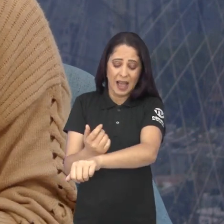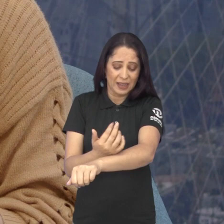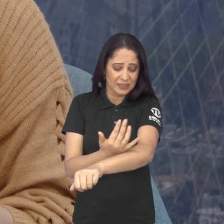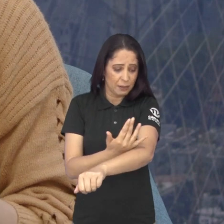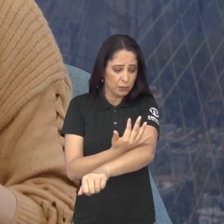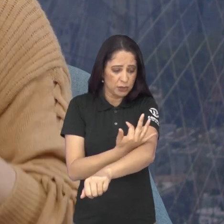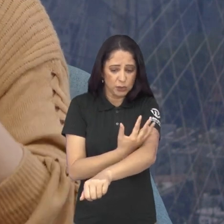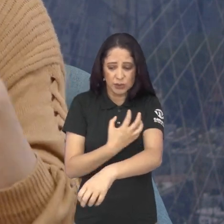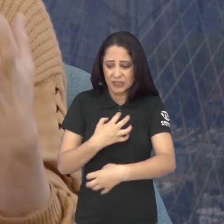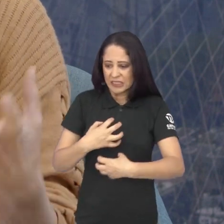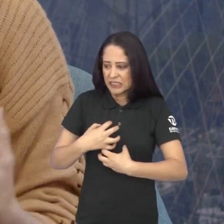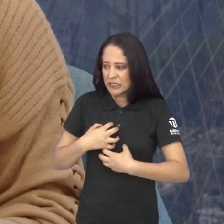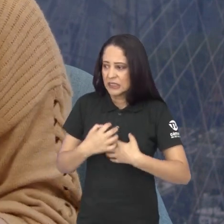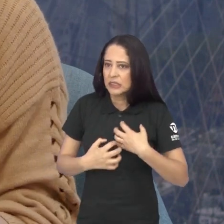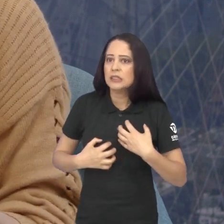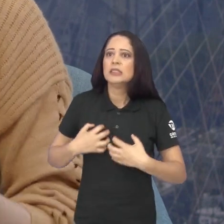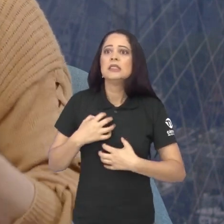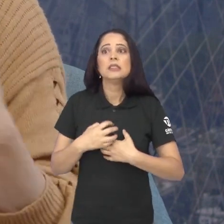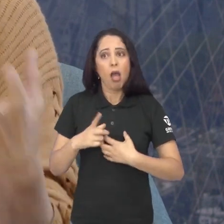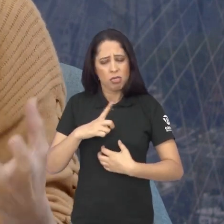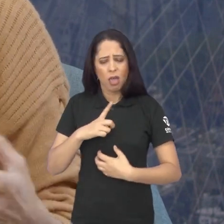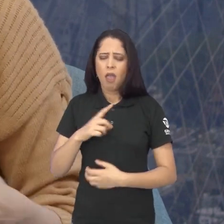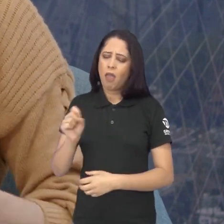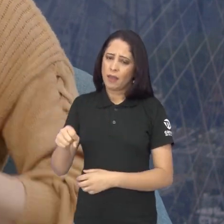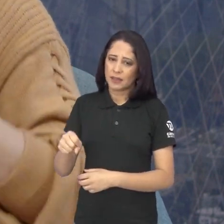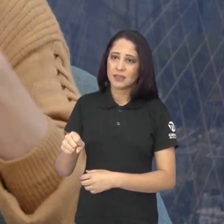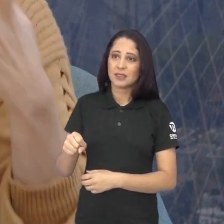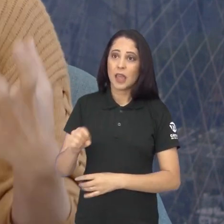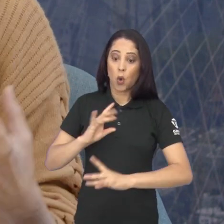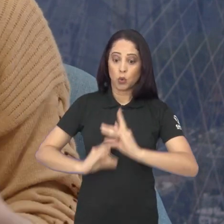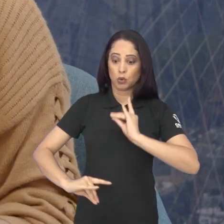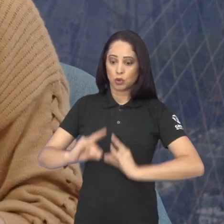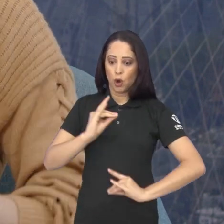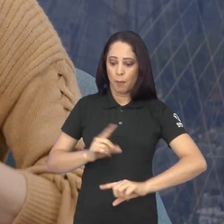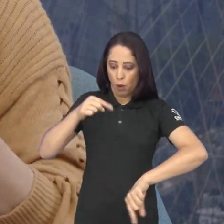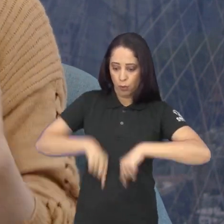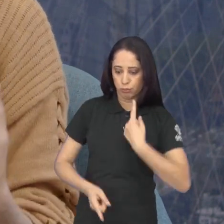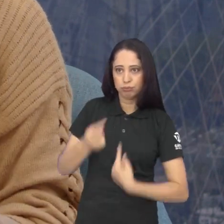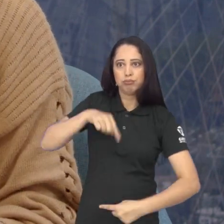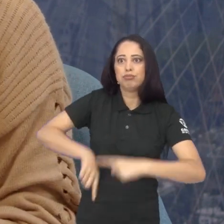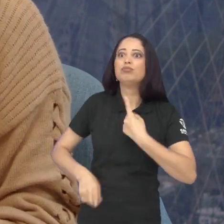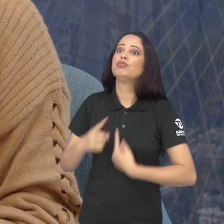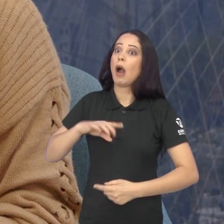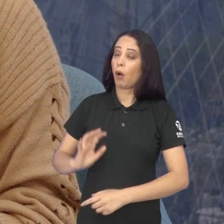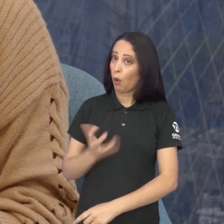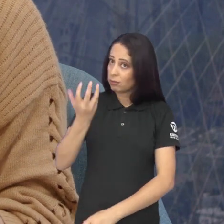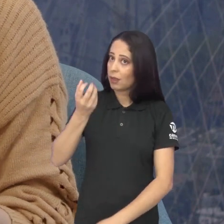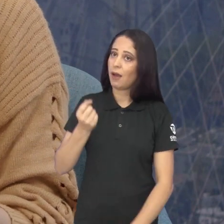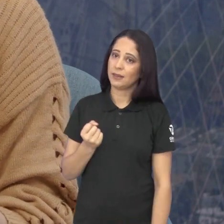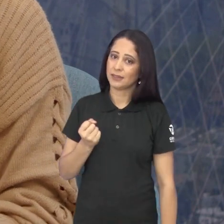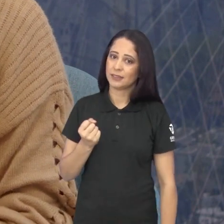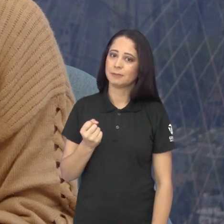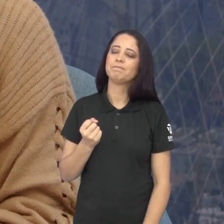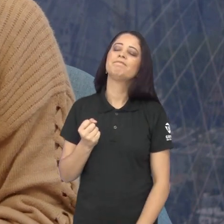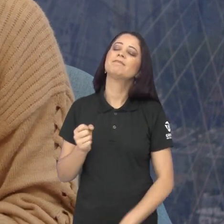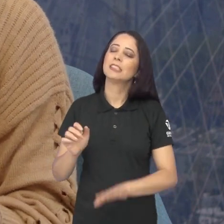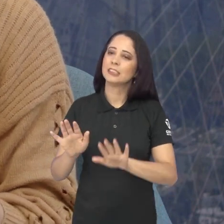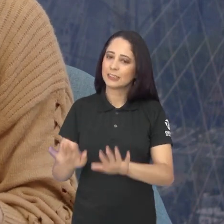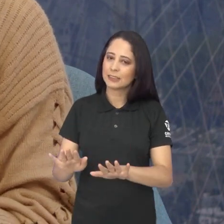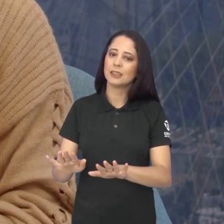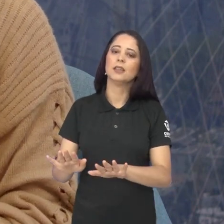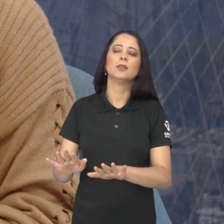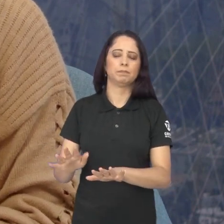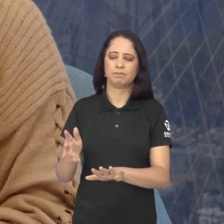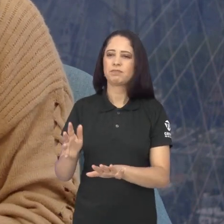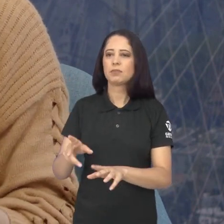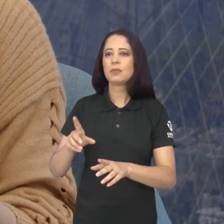emocionalmente, muito grande, explosivo, hormonal. E aí, mais essa notícia, é muito comum ter